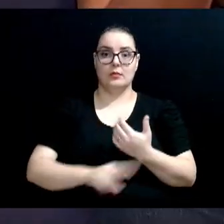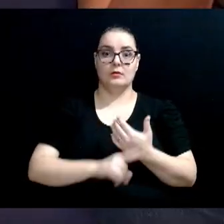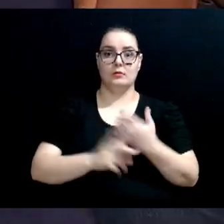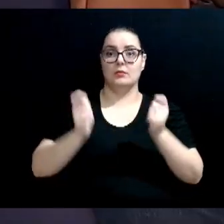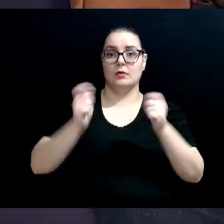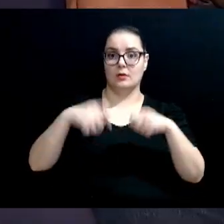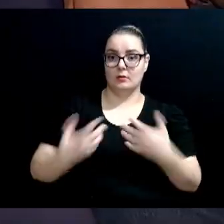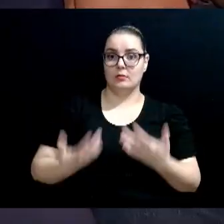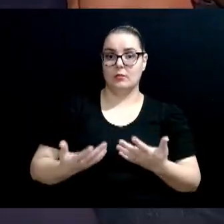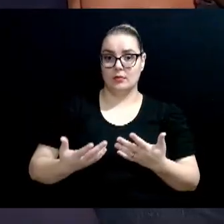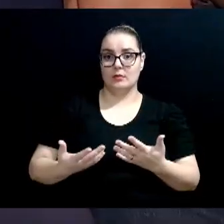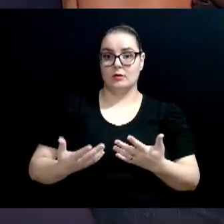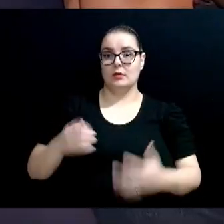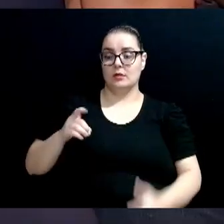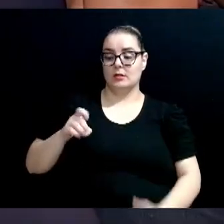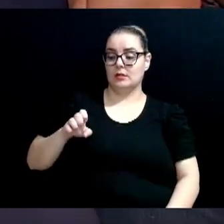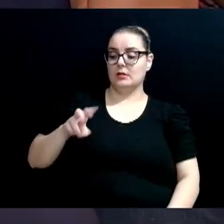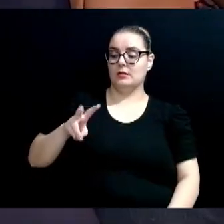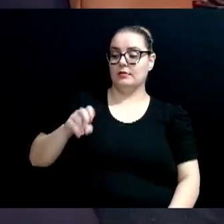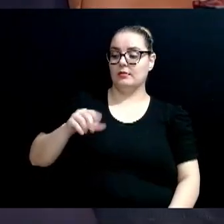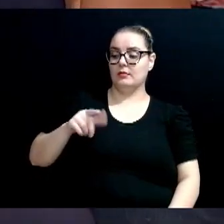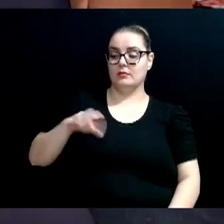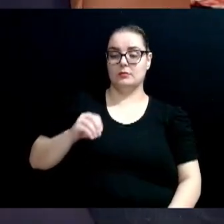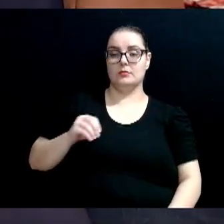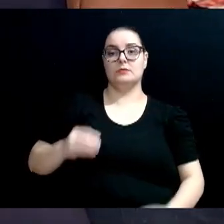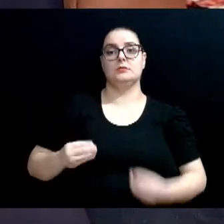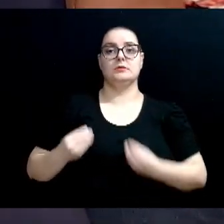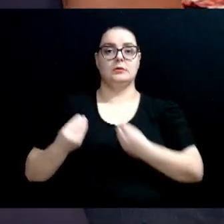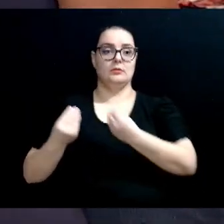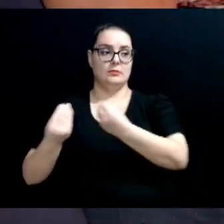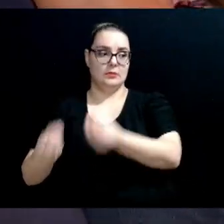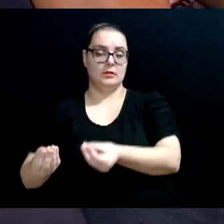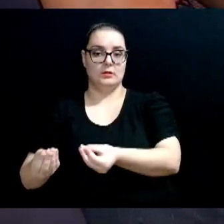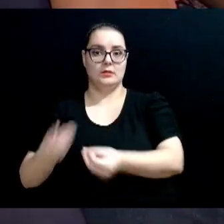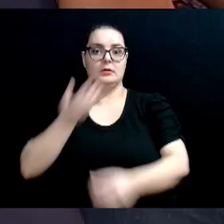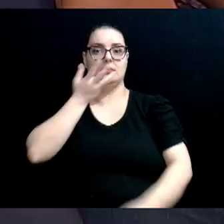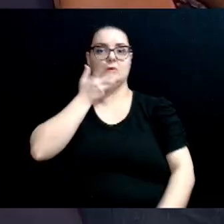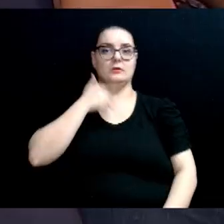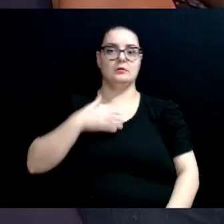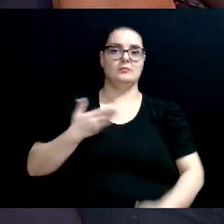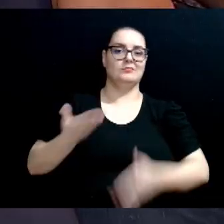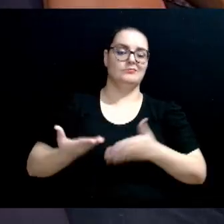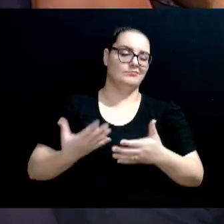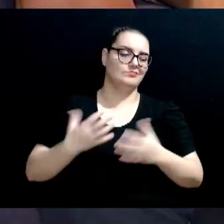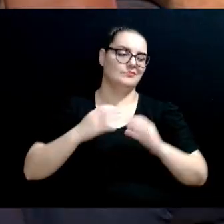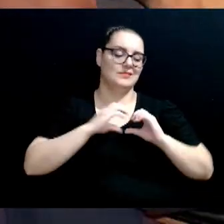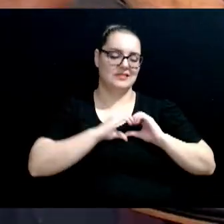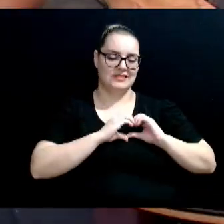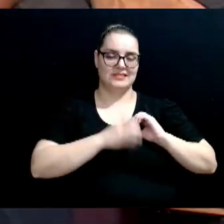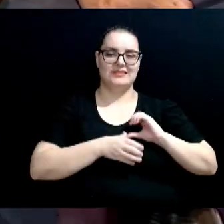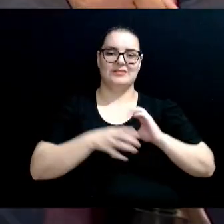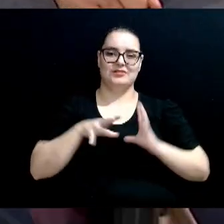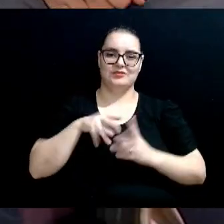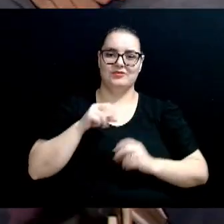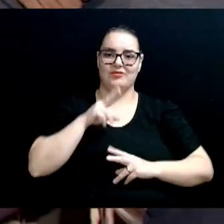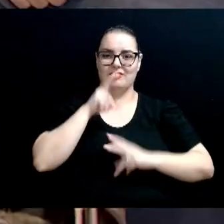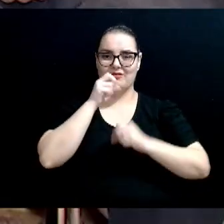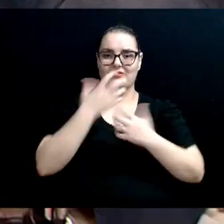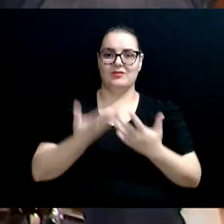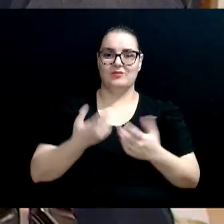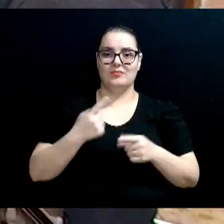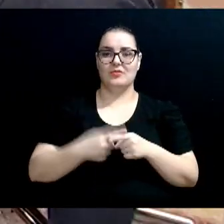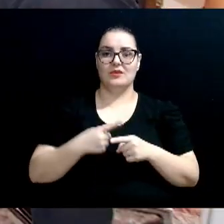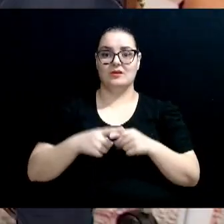possível devolução de crianças, né? E assim, eu tratei aquilo com muita dor, com muita alma mesmo, né? Porque era um assunto